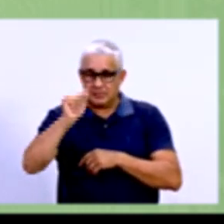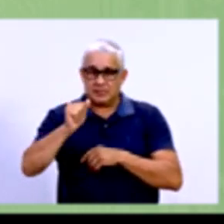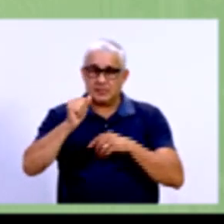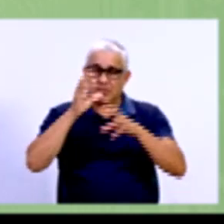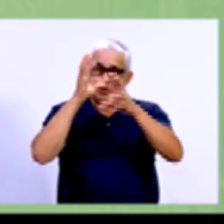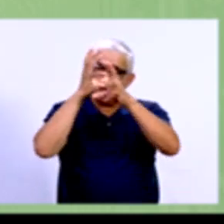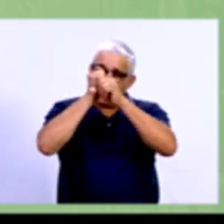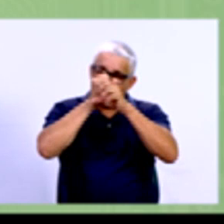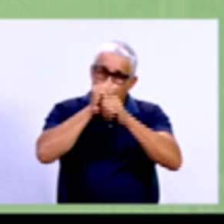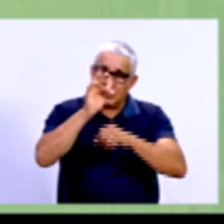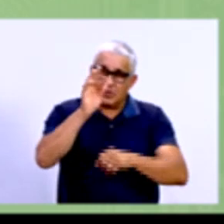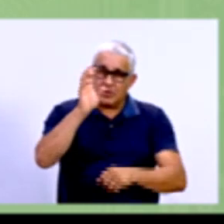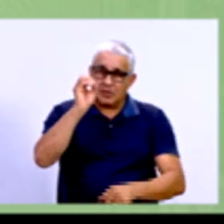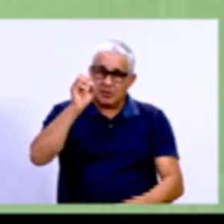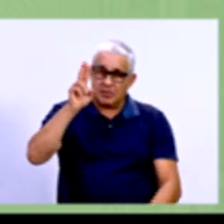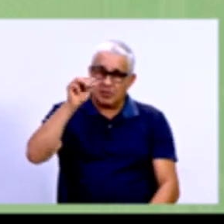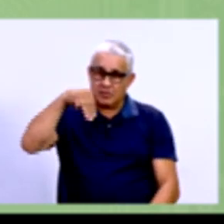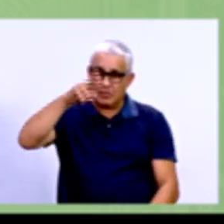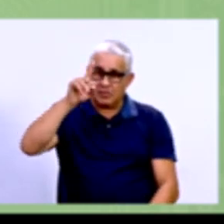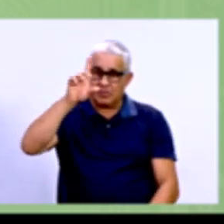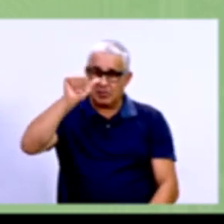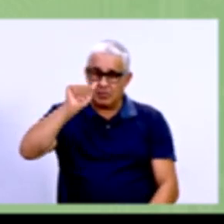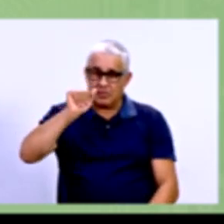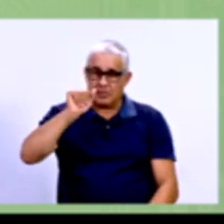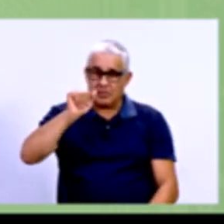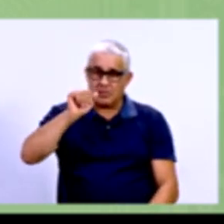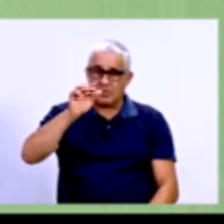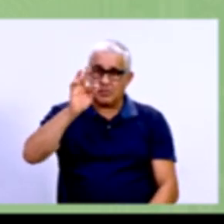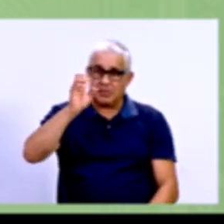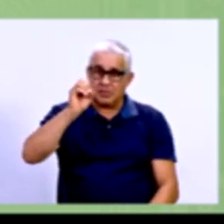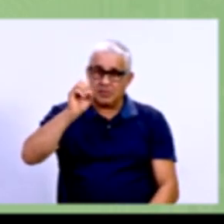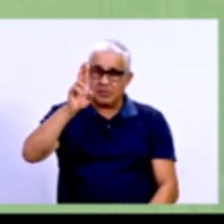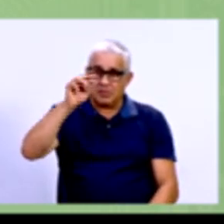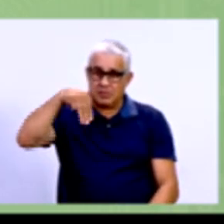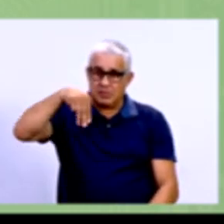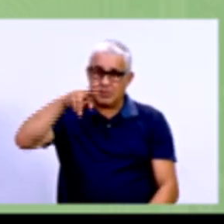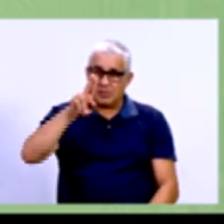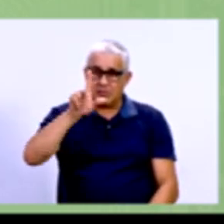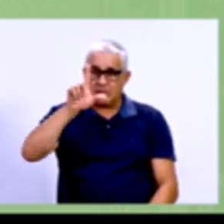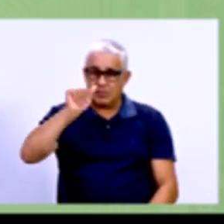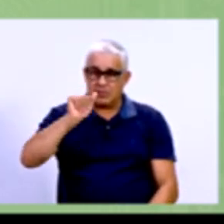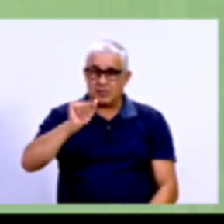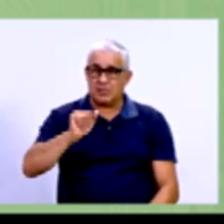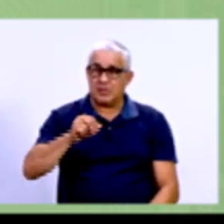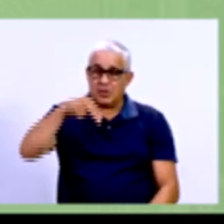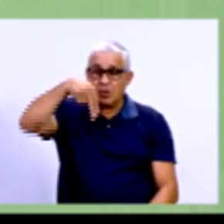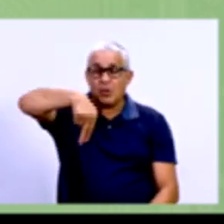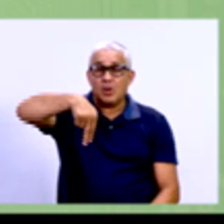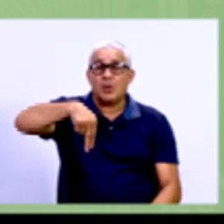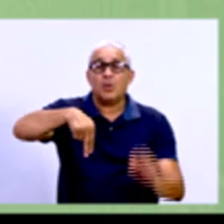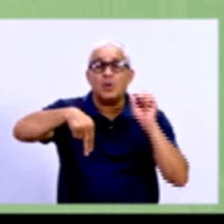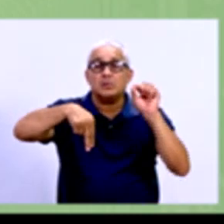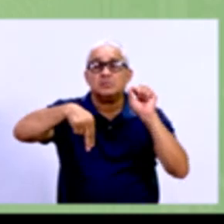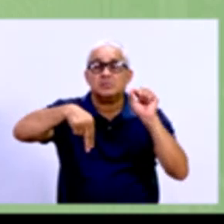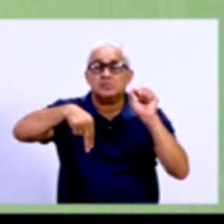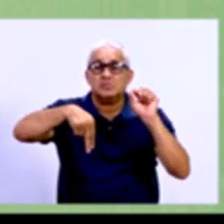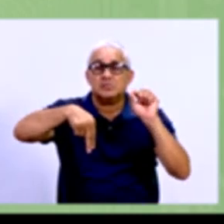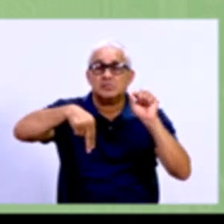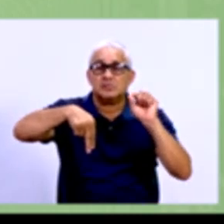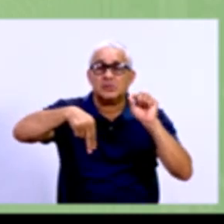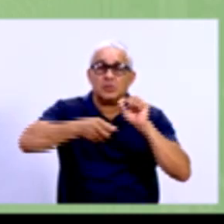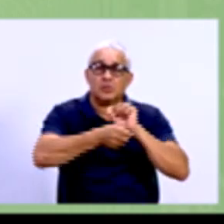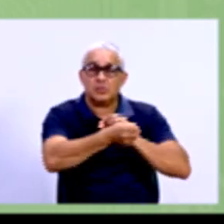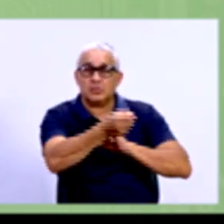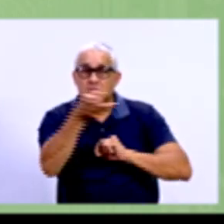fórmulas, a gente fala que quando a gente coloca o N na fórmula, o N representa a quantidade que é a nossa amostra, tá,